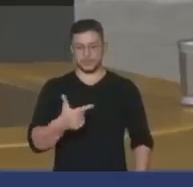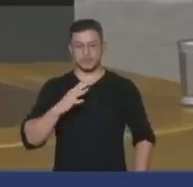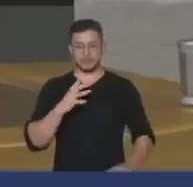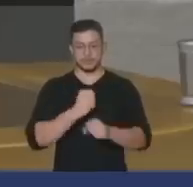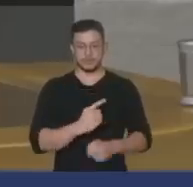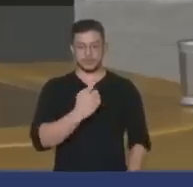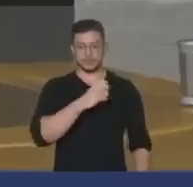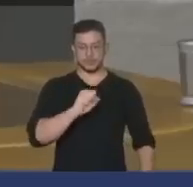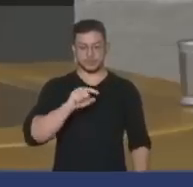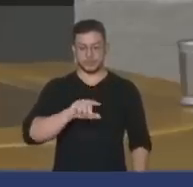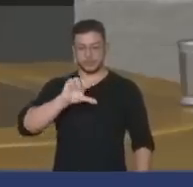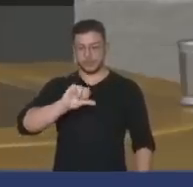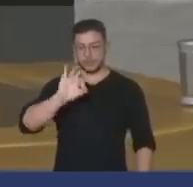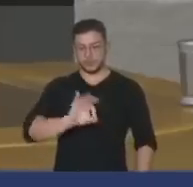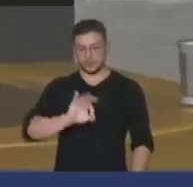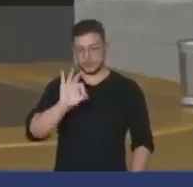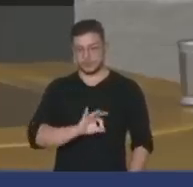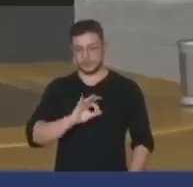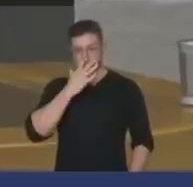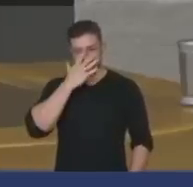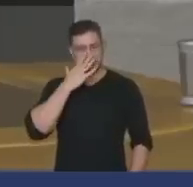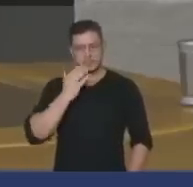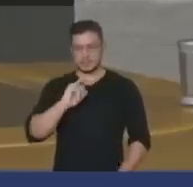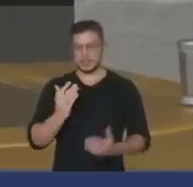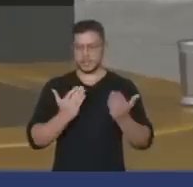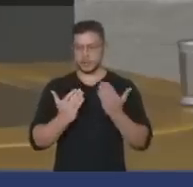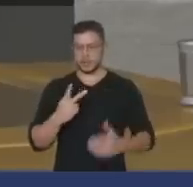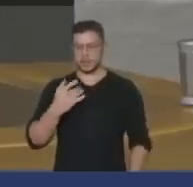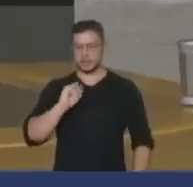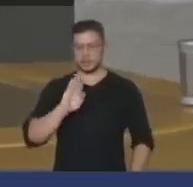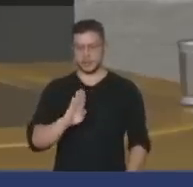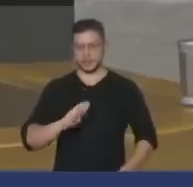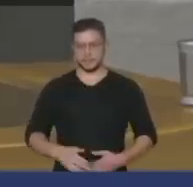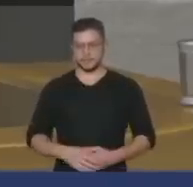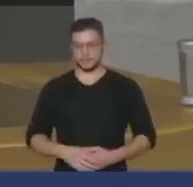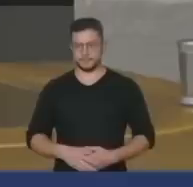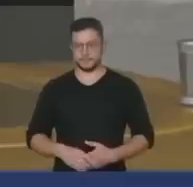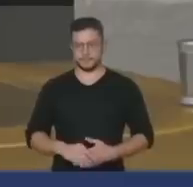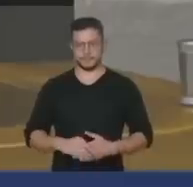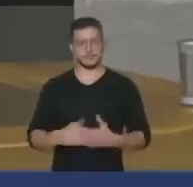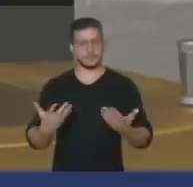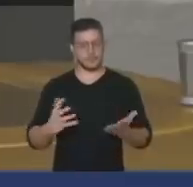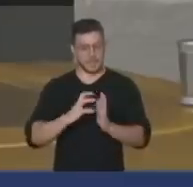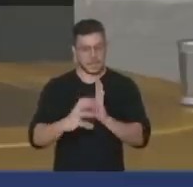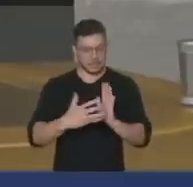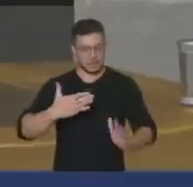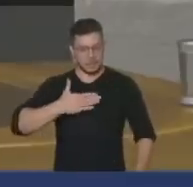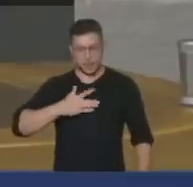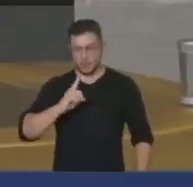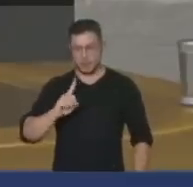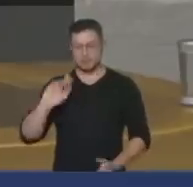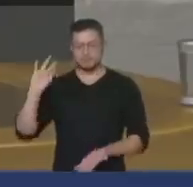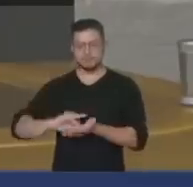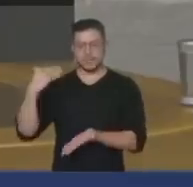de 18,9%, a despesa primária, como proporção do PIB, é 18,9%. Isso não é dado meu. Isso é dado